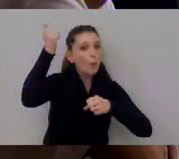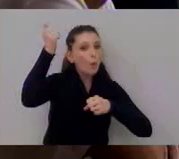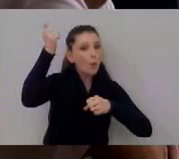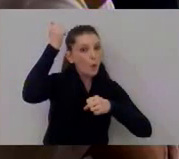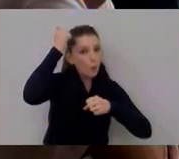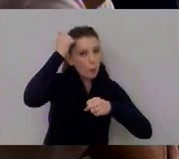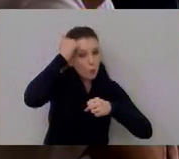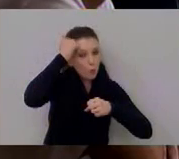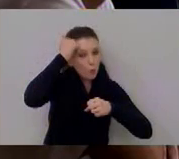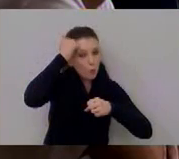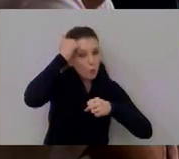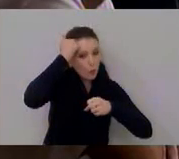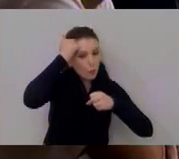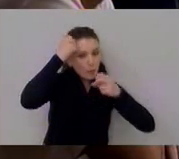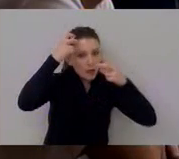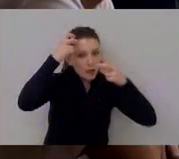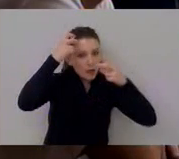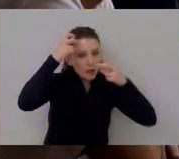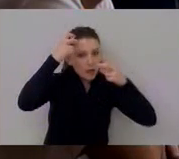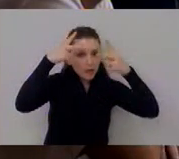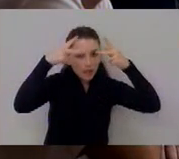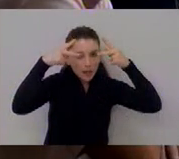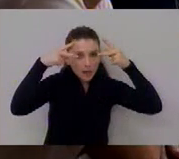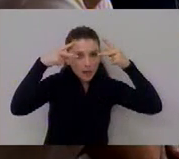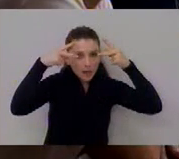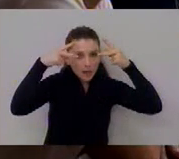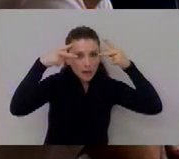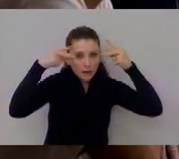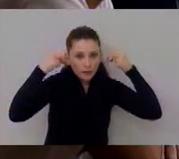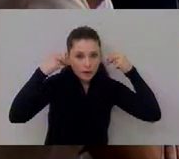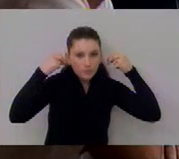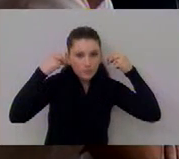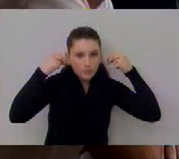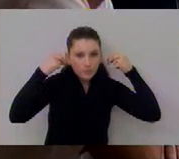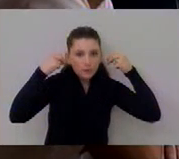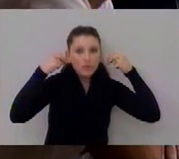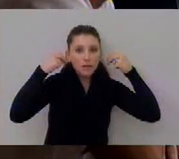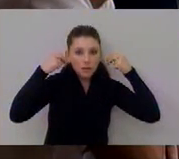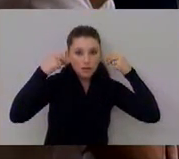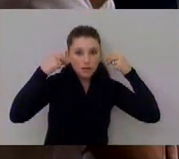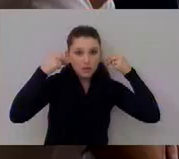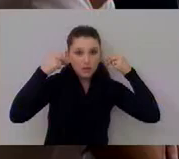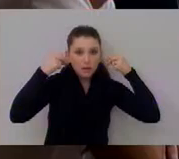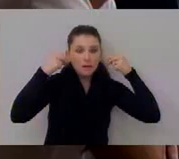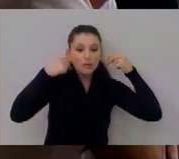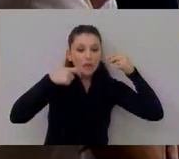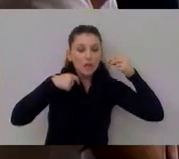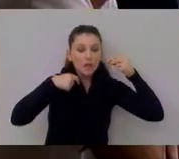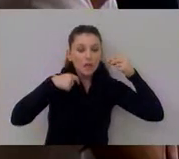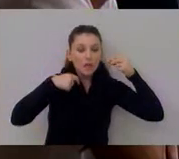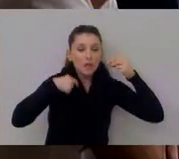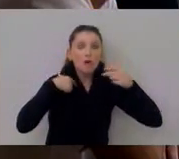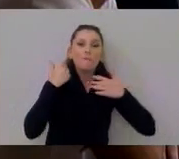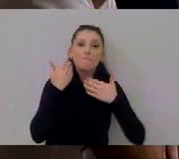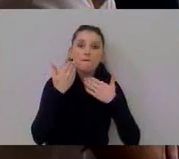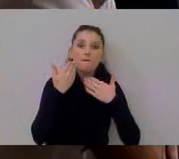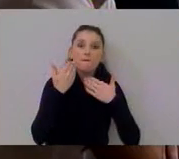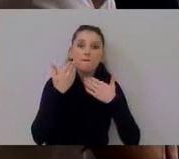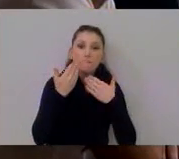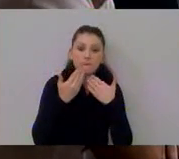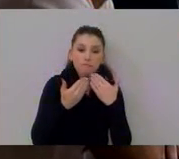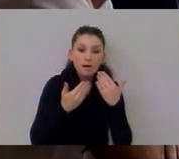eu falei com o secretário Paulo Conte, e o secretário Paulo